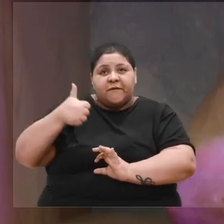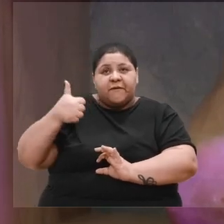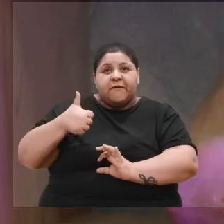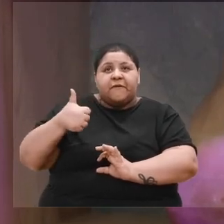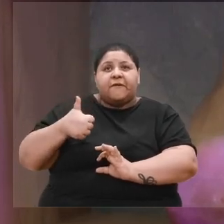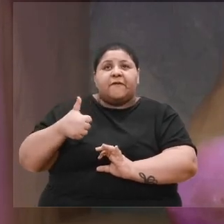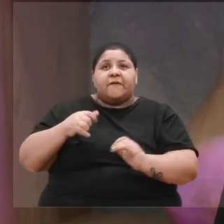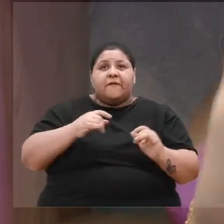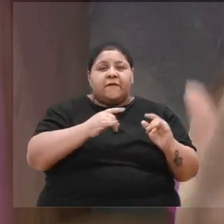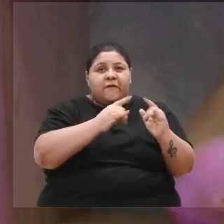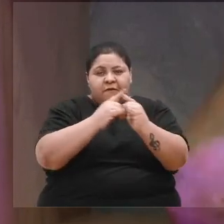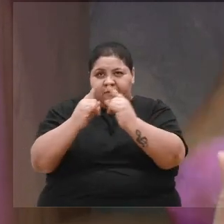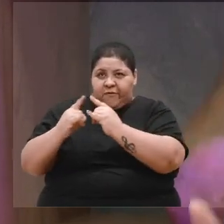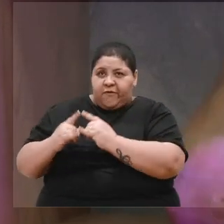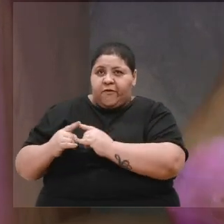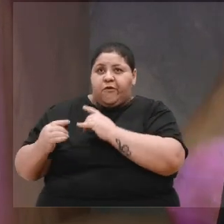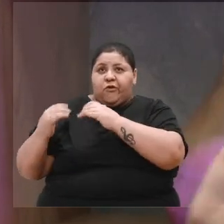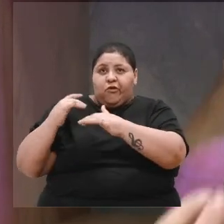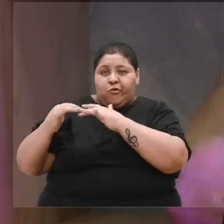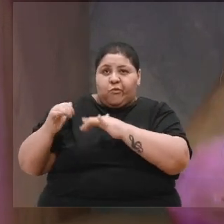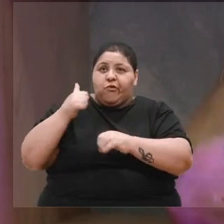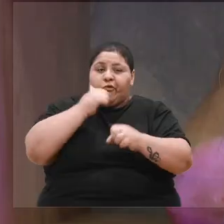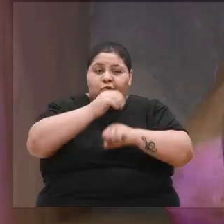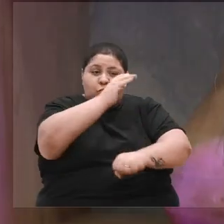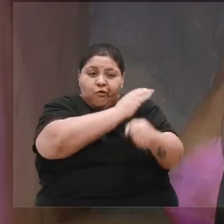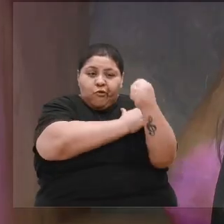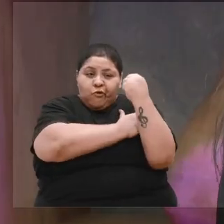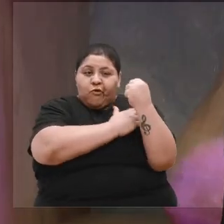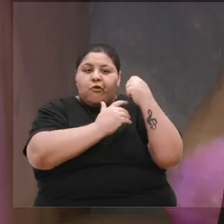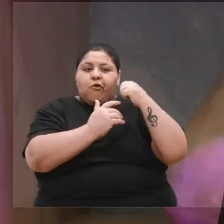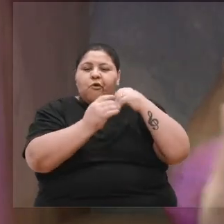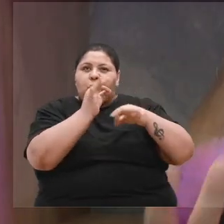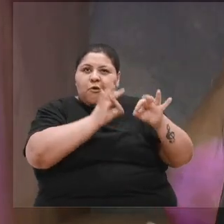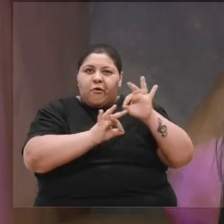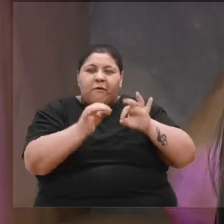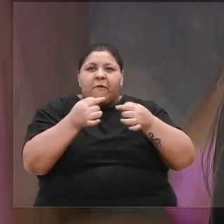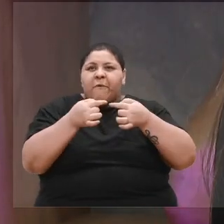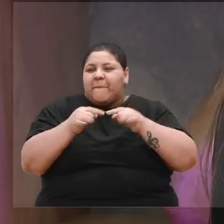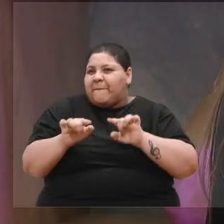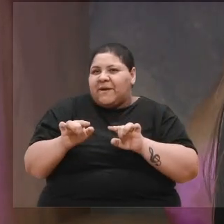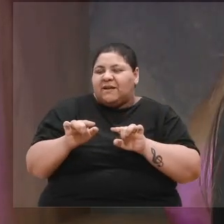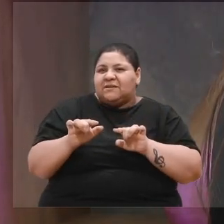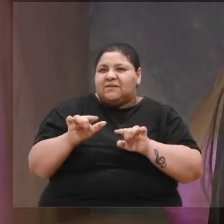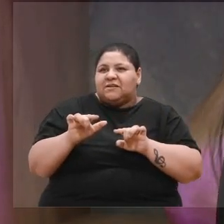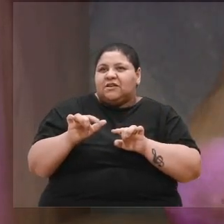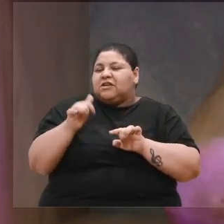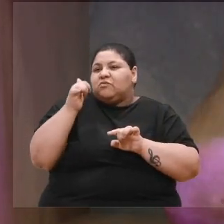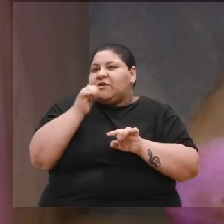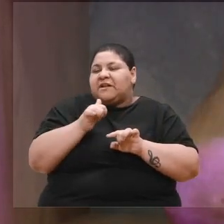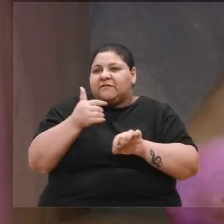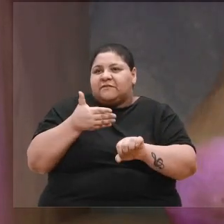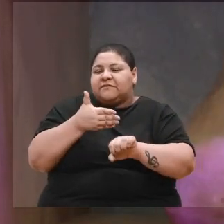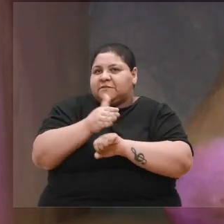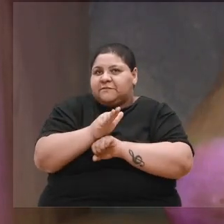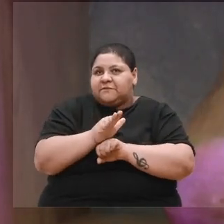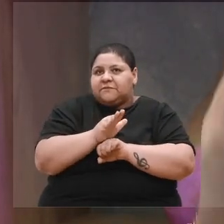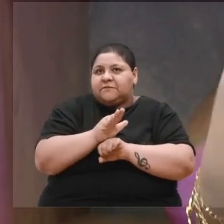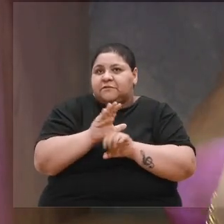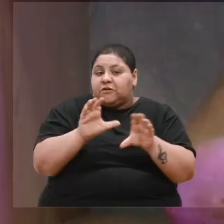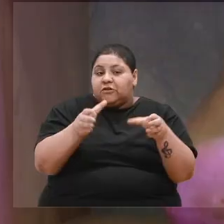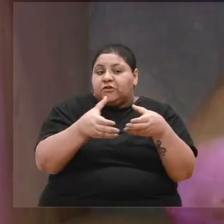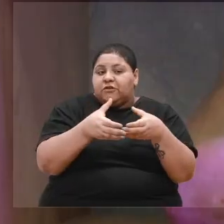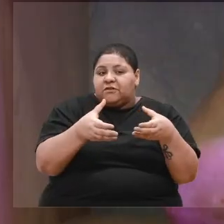primeira entidade do movimento feminista, assim, organizado, mas ainda assim, nem todas as mulheres que participavam, por exemplo, da